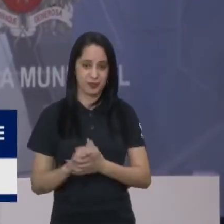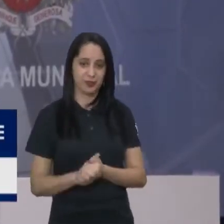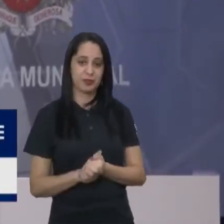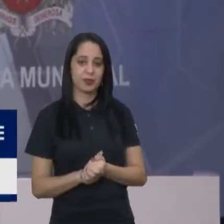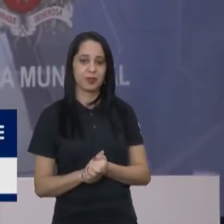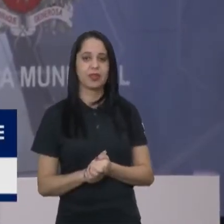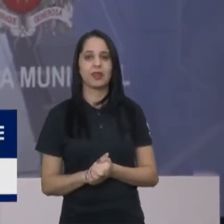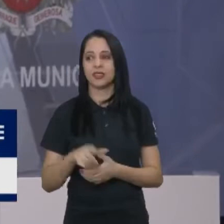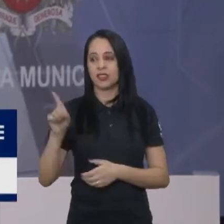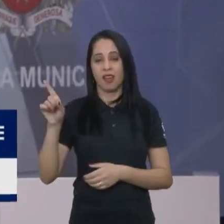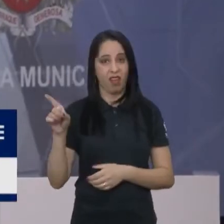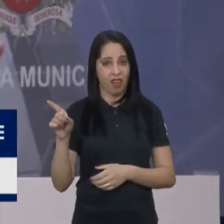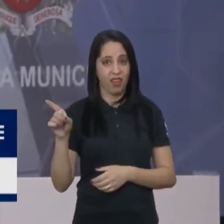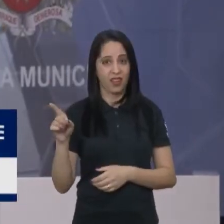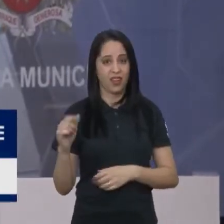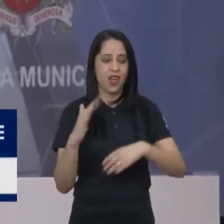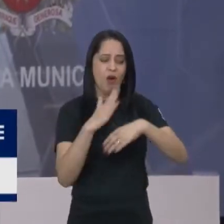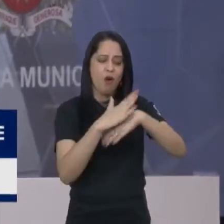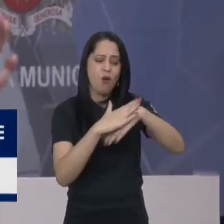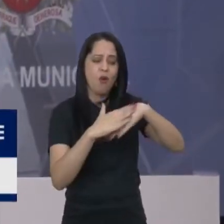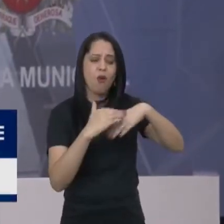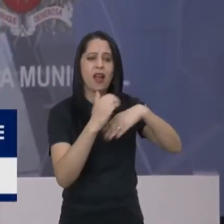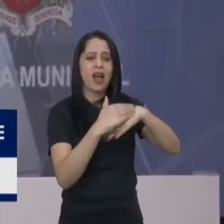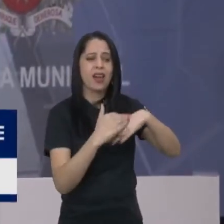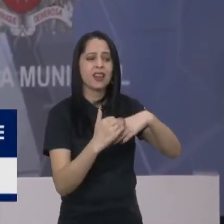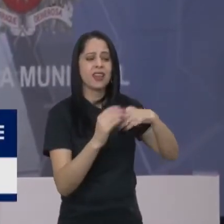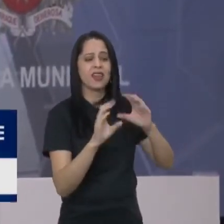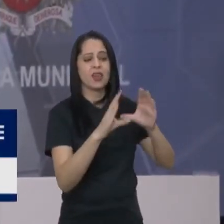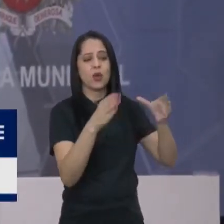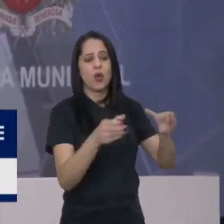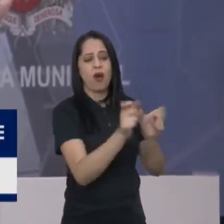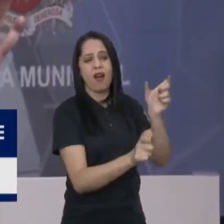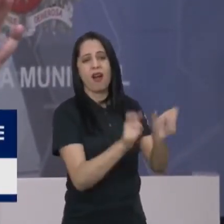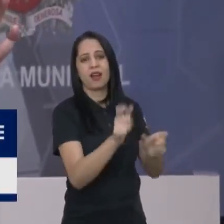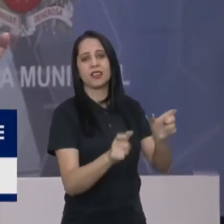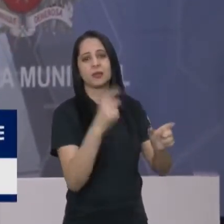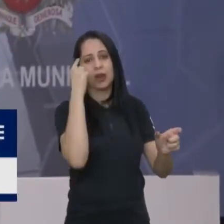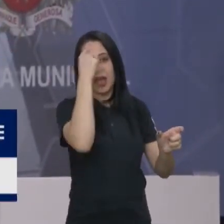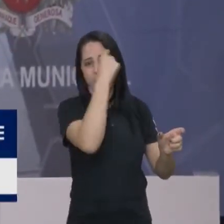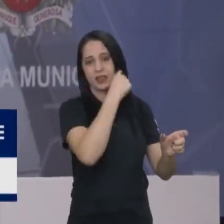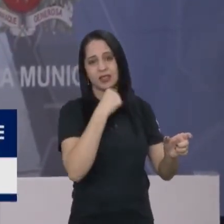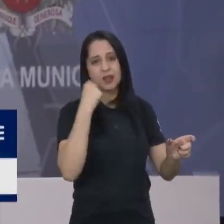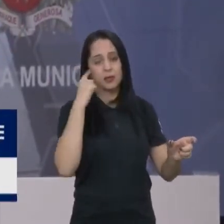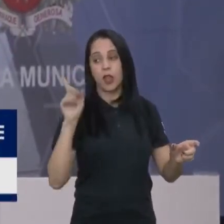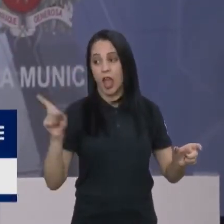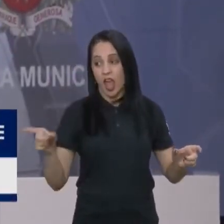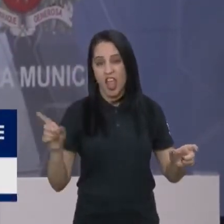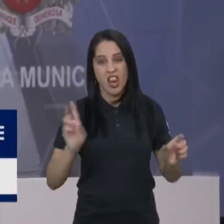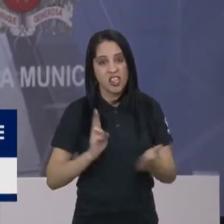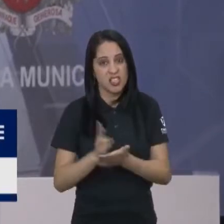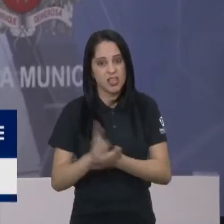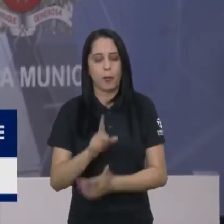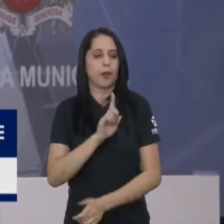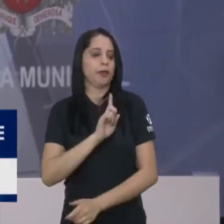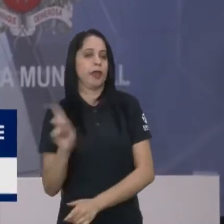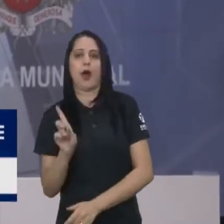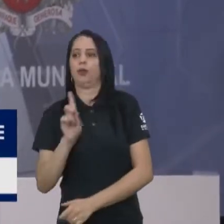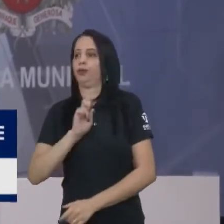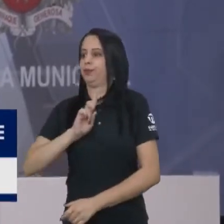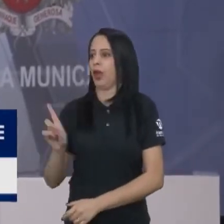Ele tinha um carinho por vocês, é uma coisa de outro mundo, né? Ricardo era não para todo mundo, sim, né? Mas quando passava a vir um